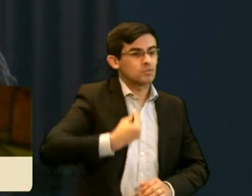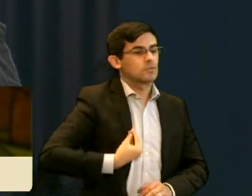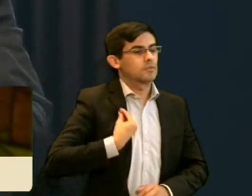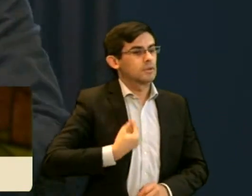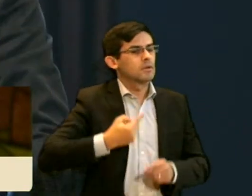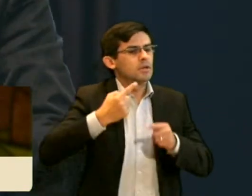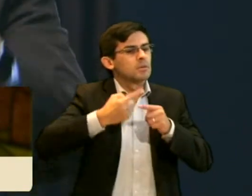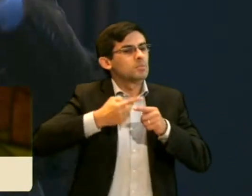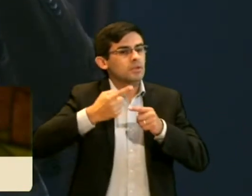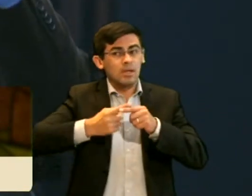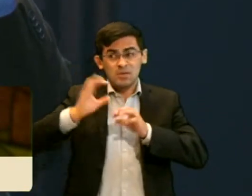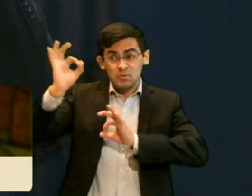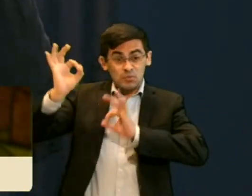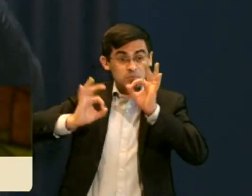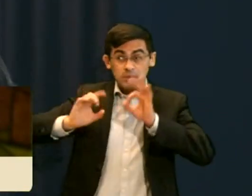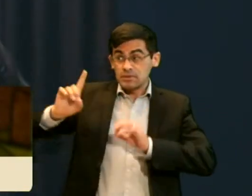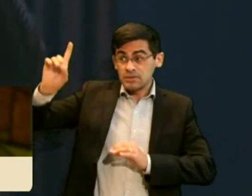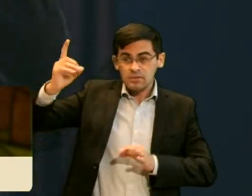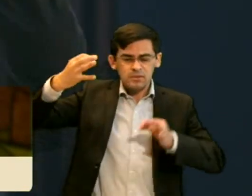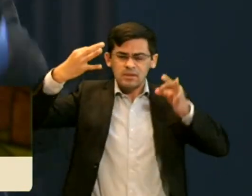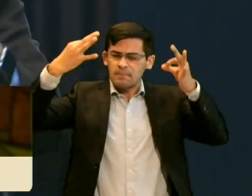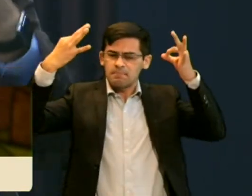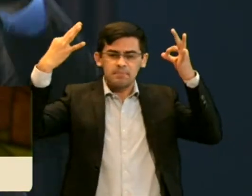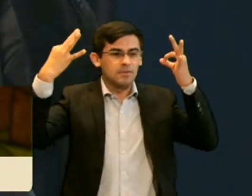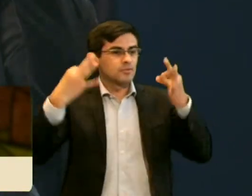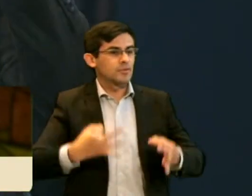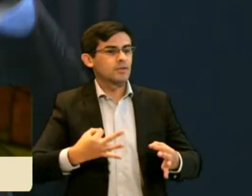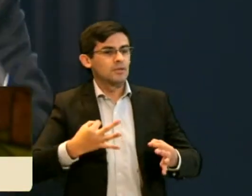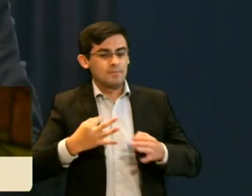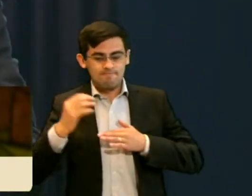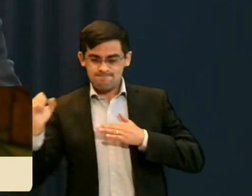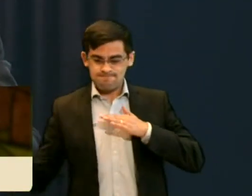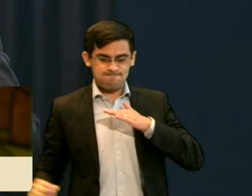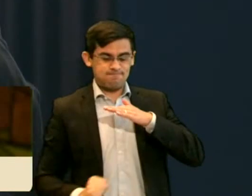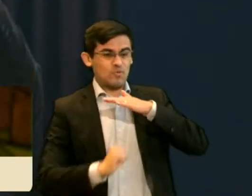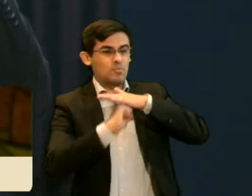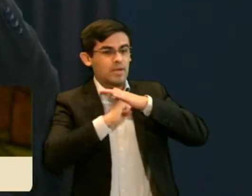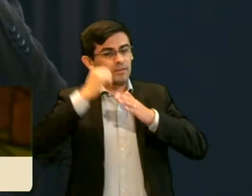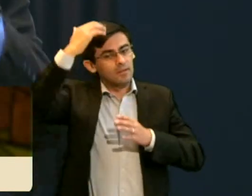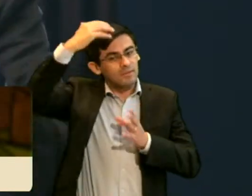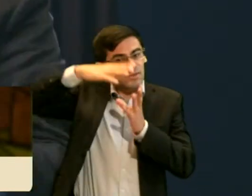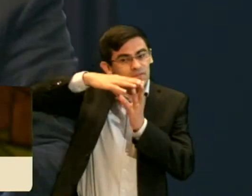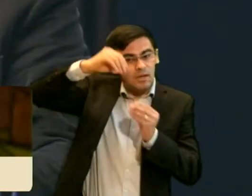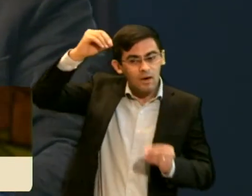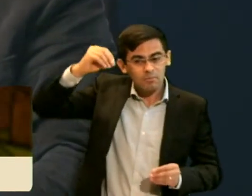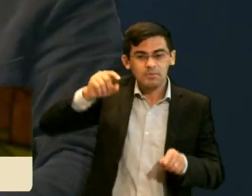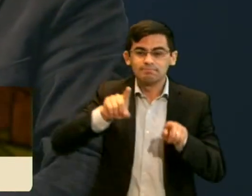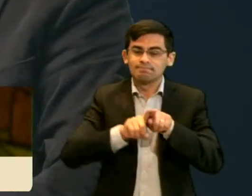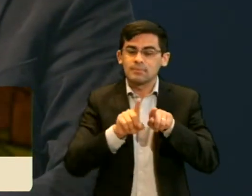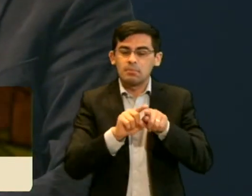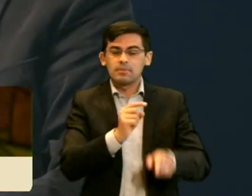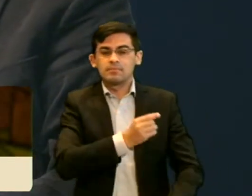nos entregamos a Ele, isso traz satisfação para a nossa alma, para o nosso coração.